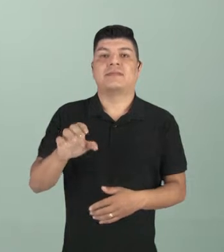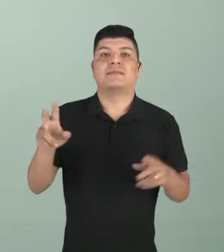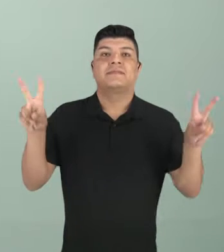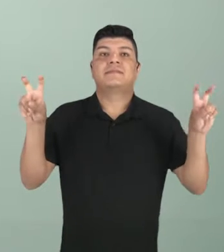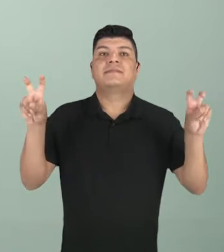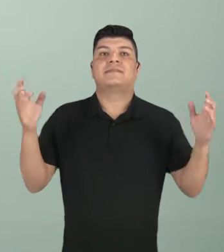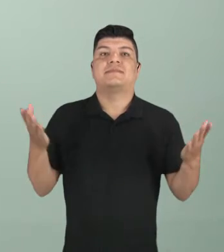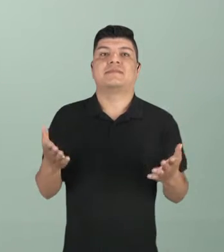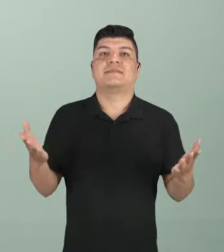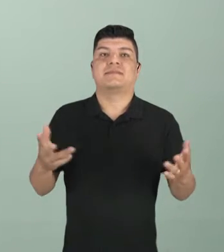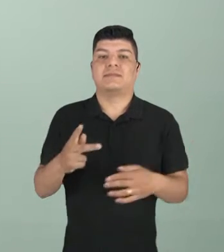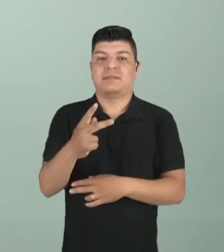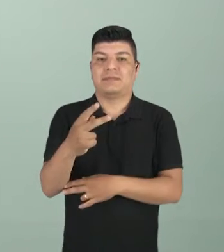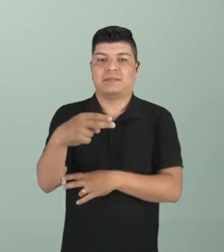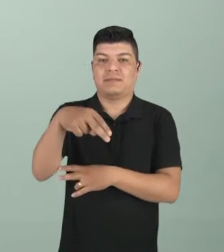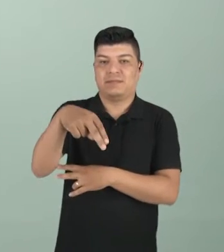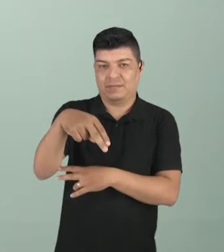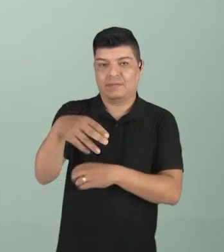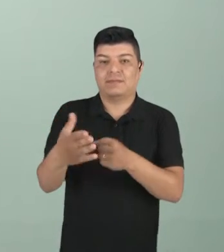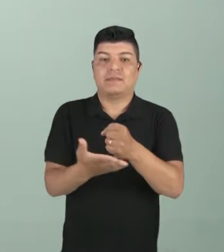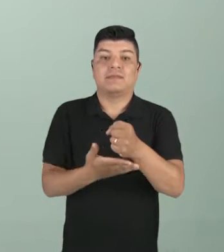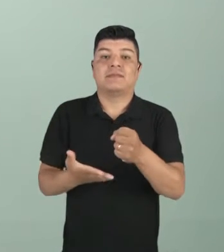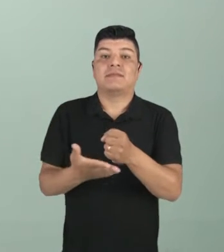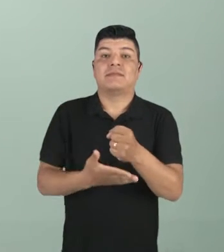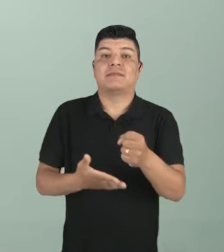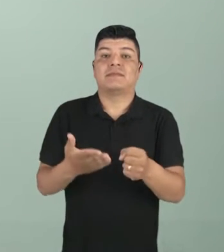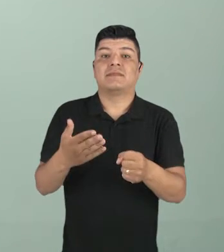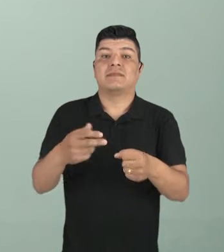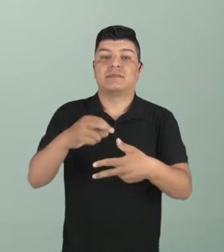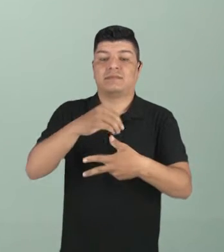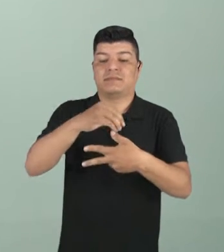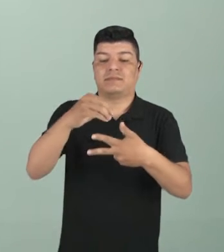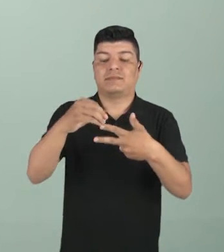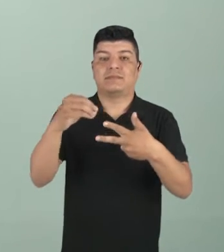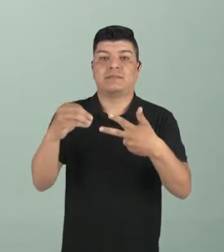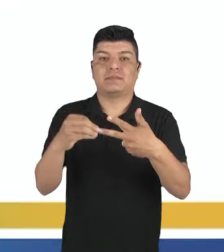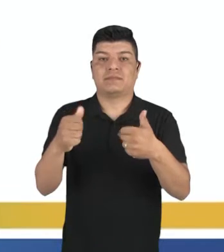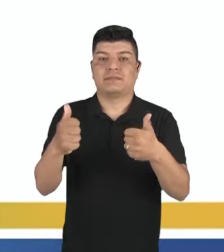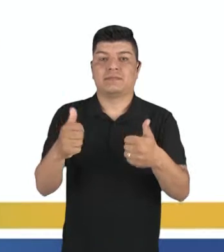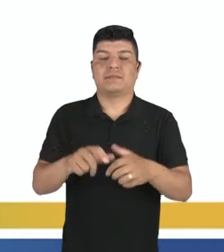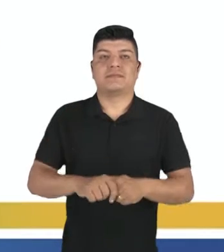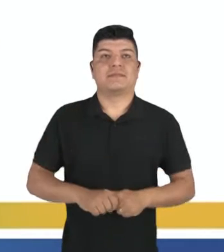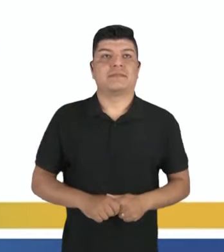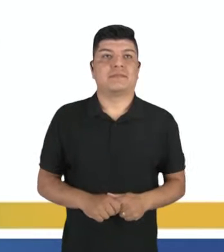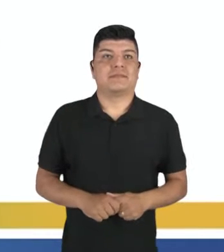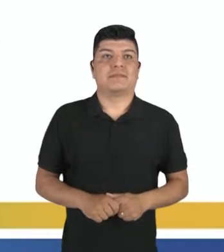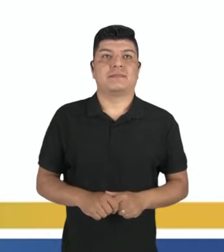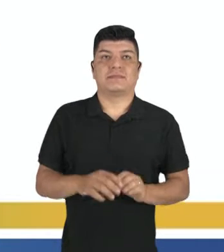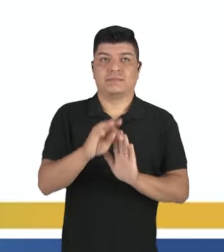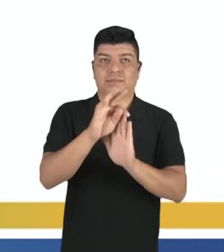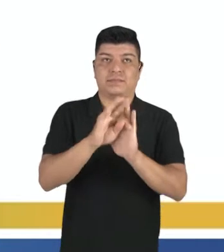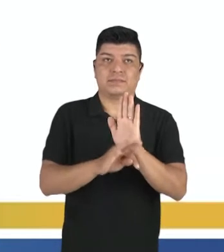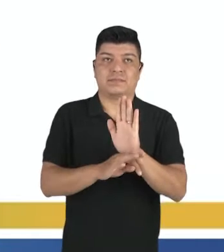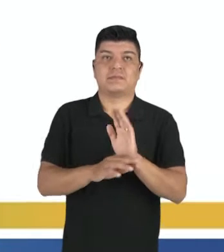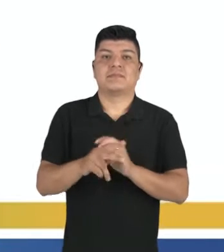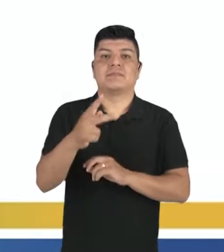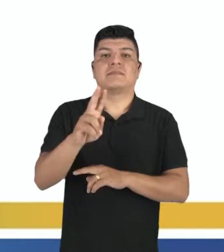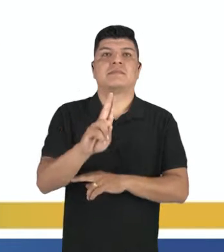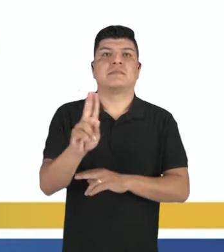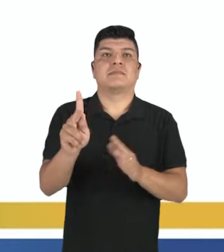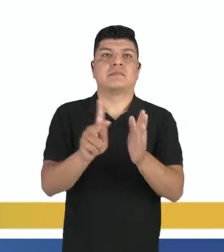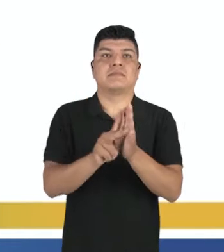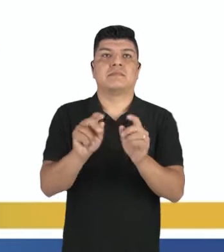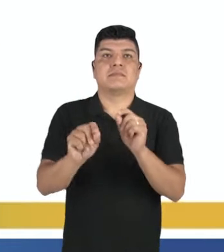de hoje é pronomes, com base em questões do Enem. Vamos lá? Primeiro texto. Seu